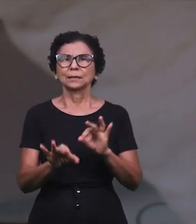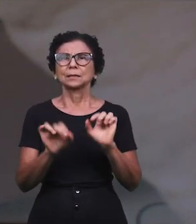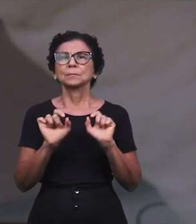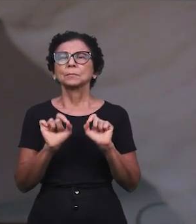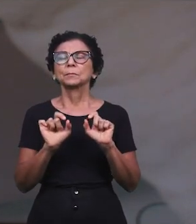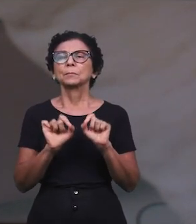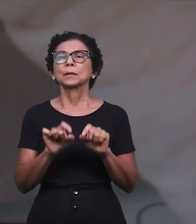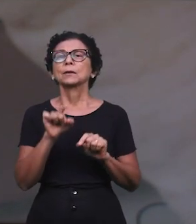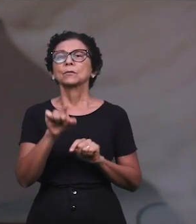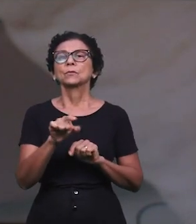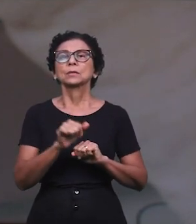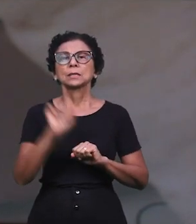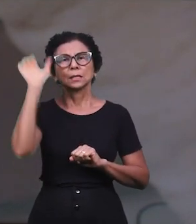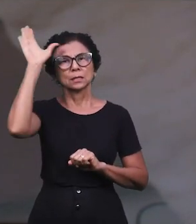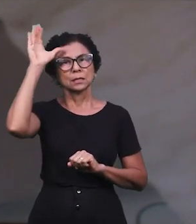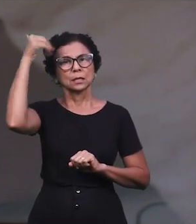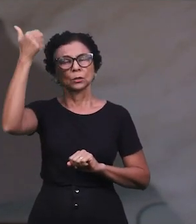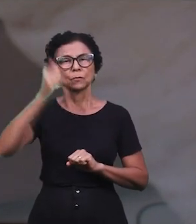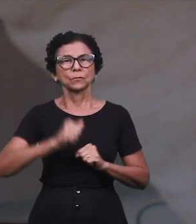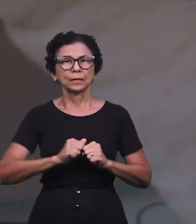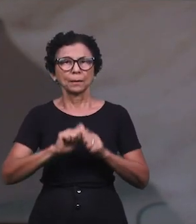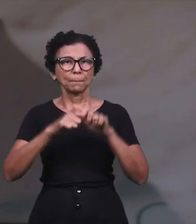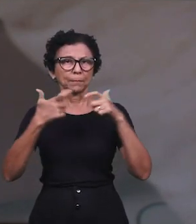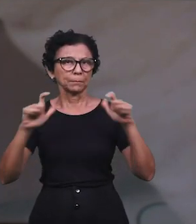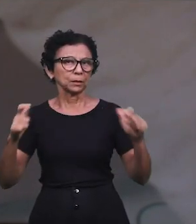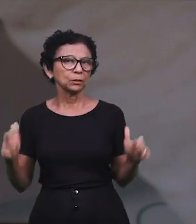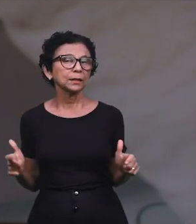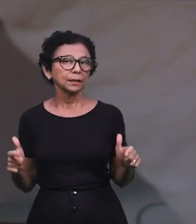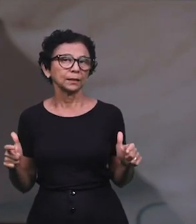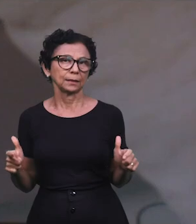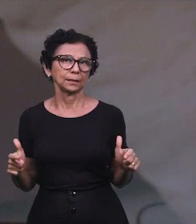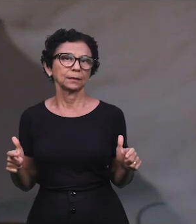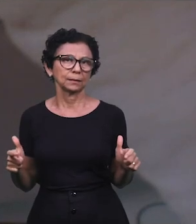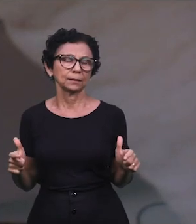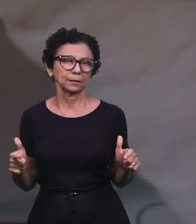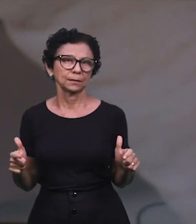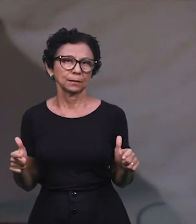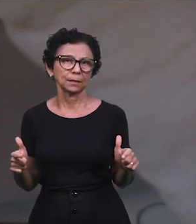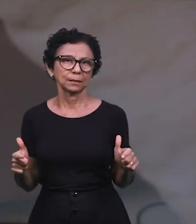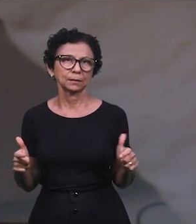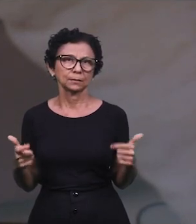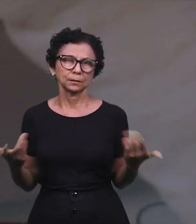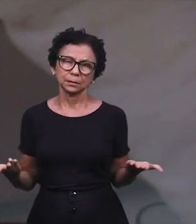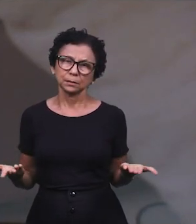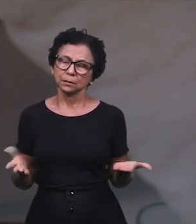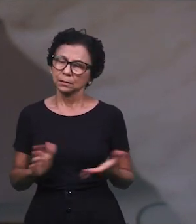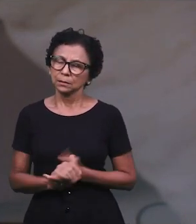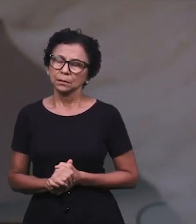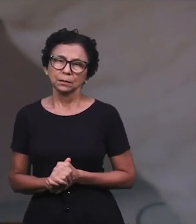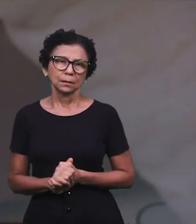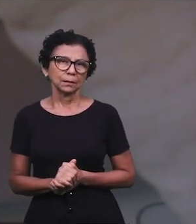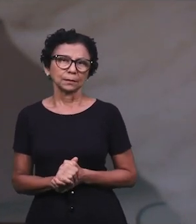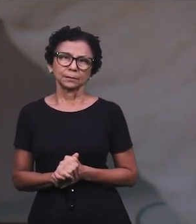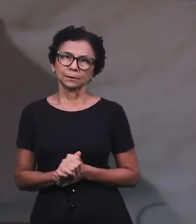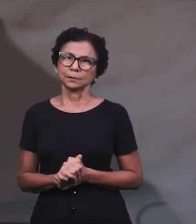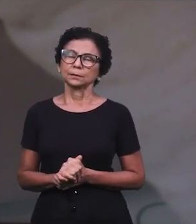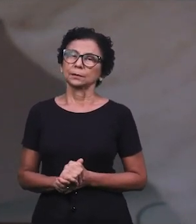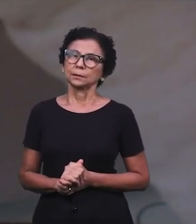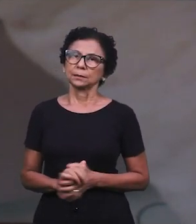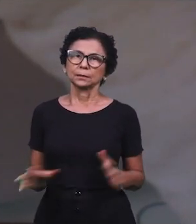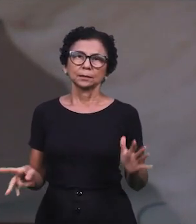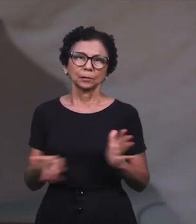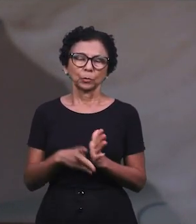possa o quê? Resolver a maior quantidade de questões possível. Traçar uma estratégia de prova faz parte da